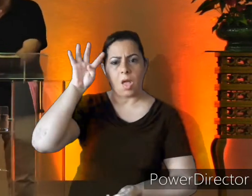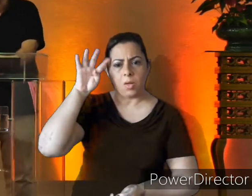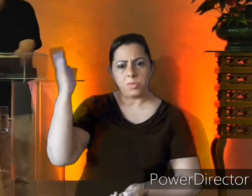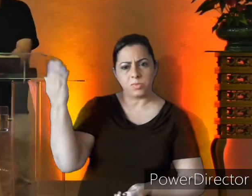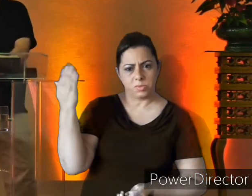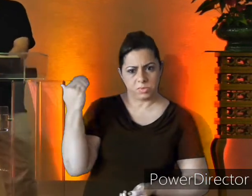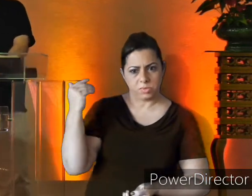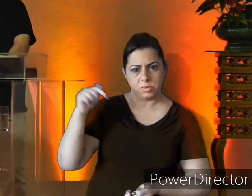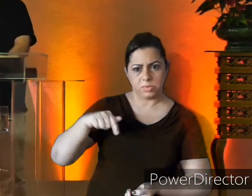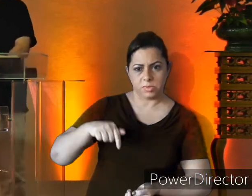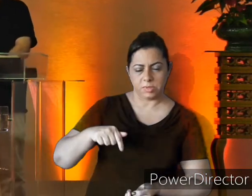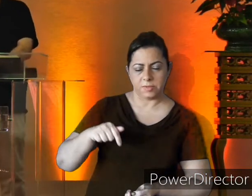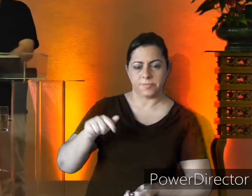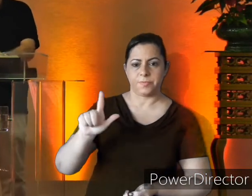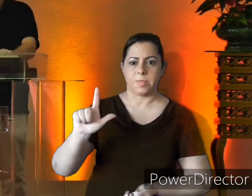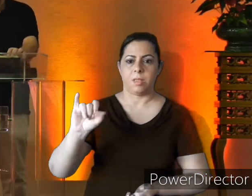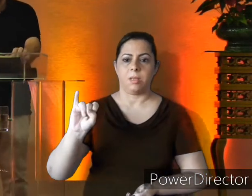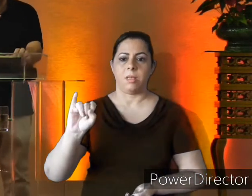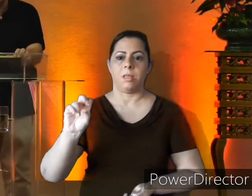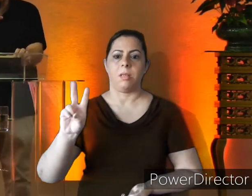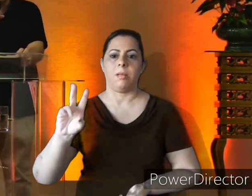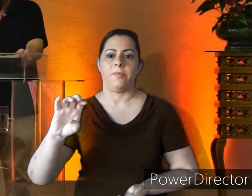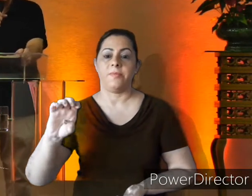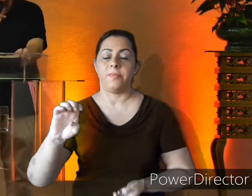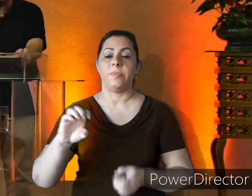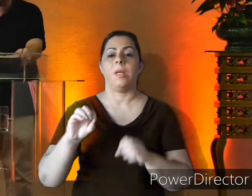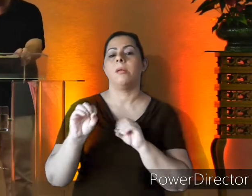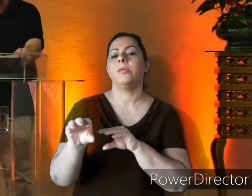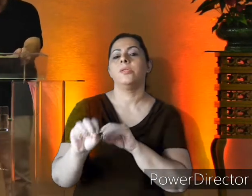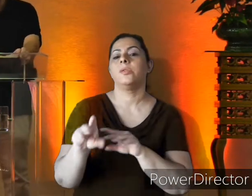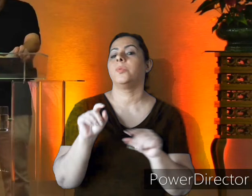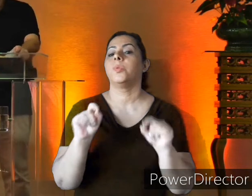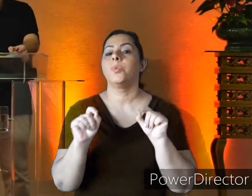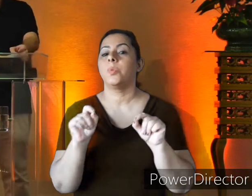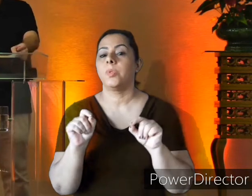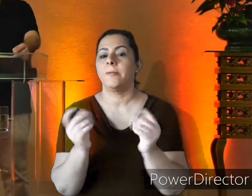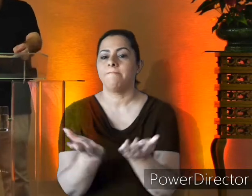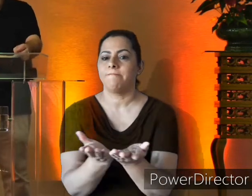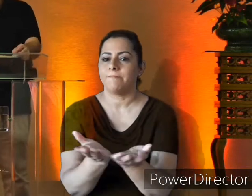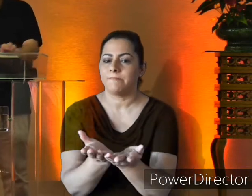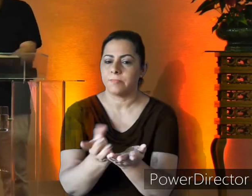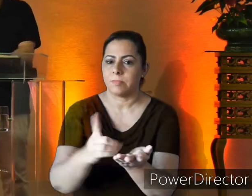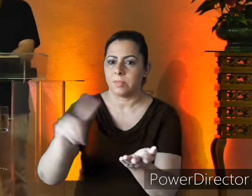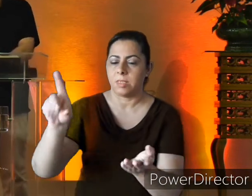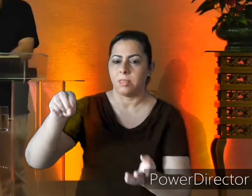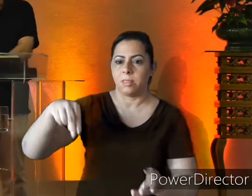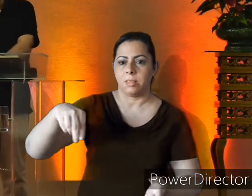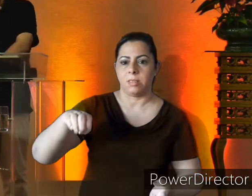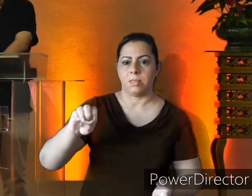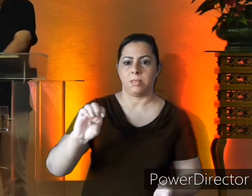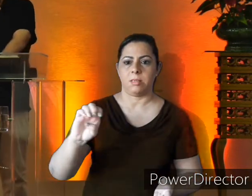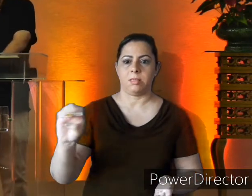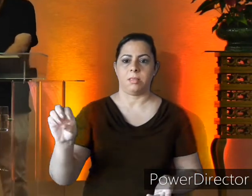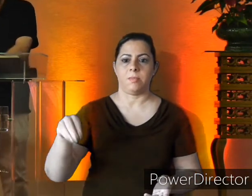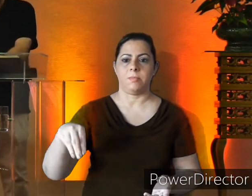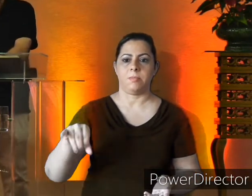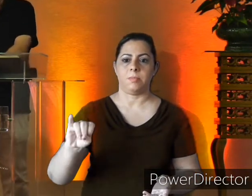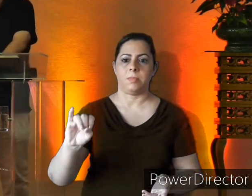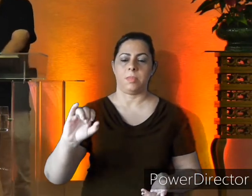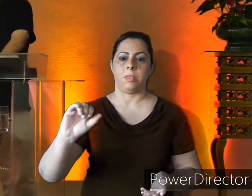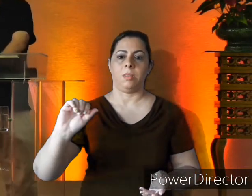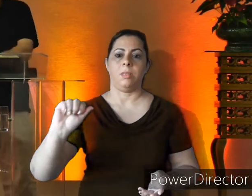livro de Neemias, e nós vimos mais uma vez como aqueles homens inimigos de Israel